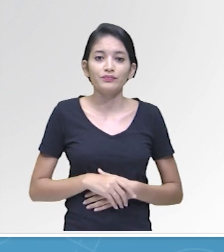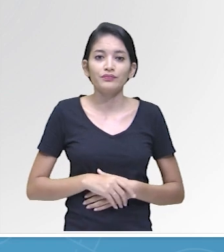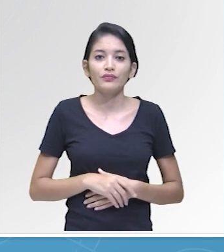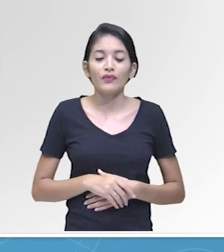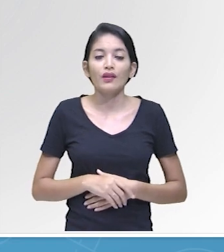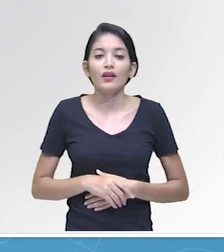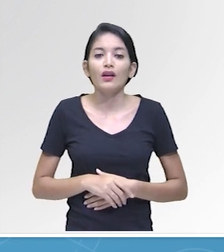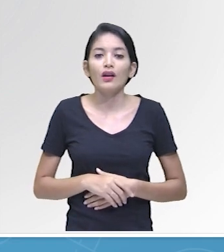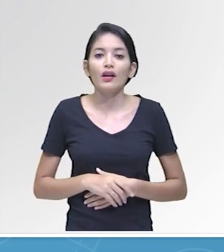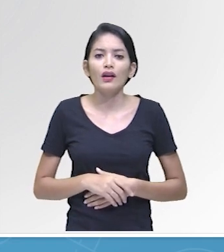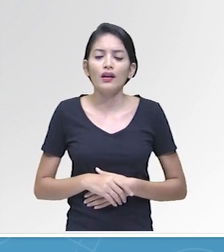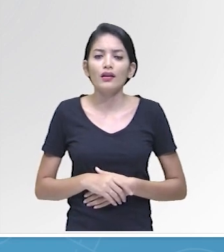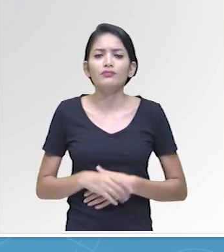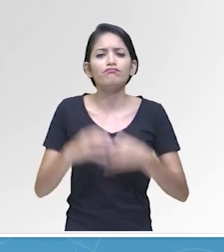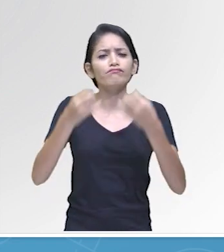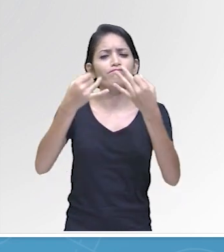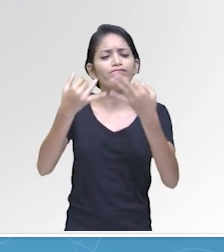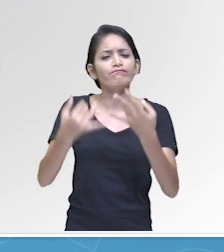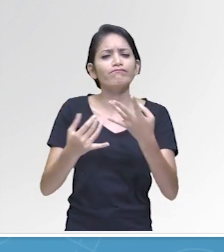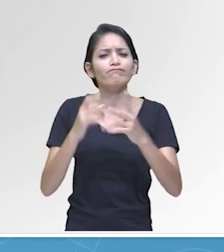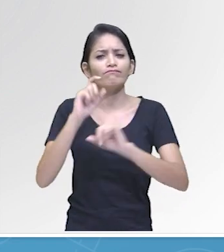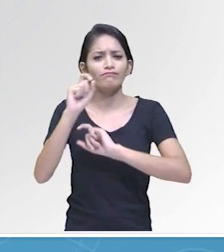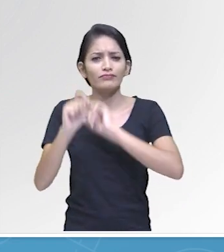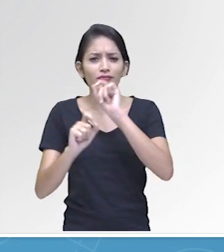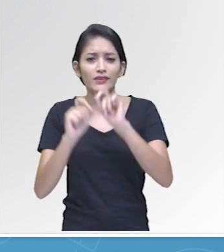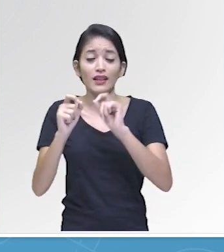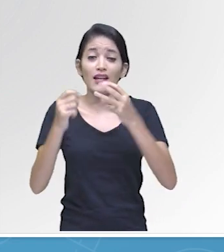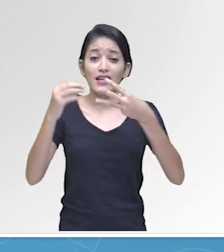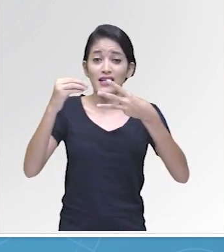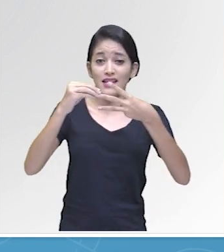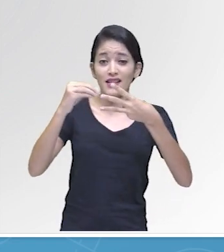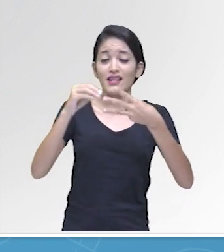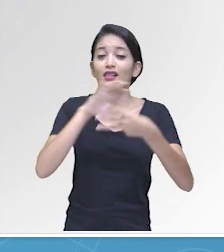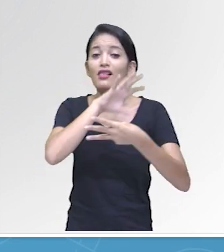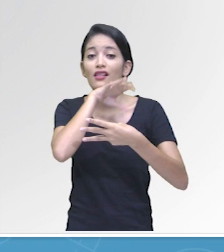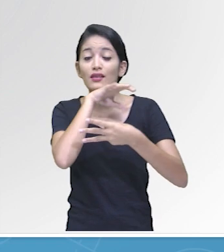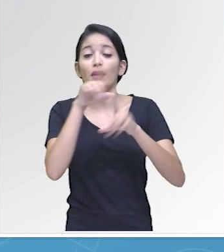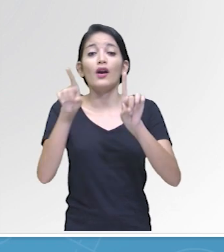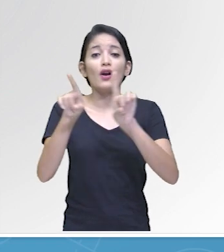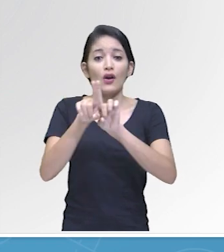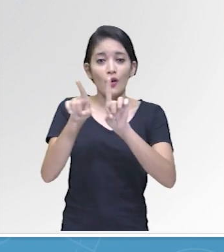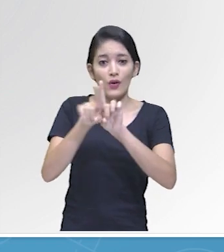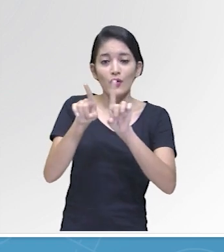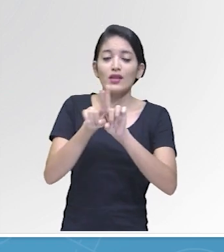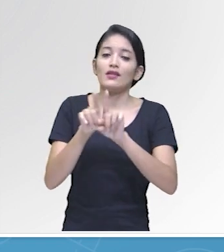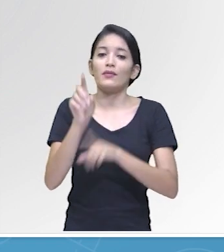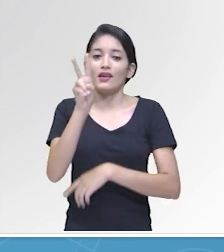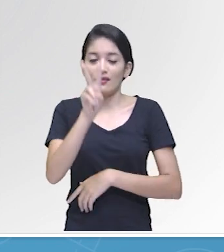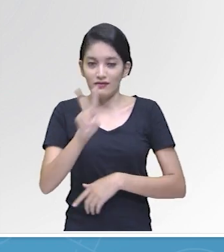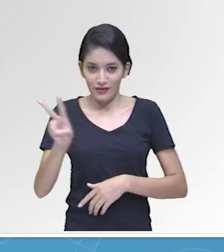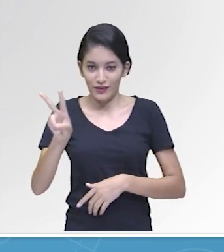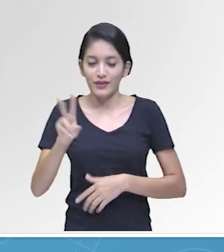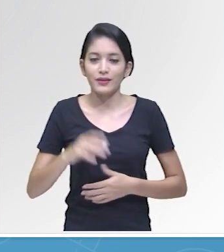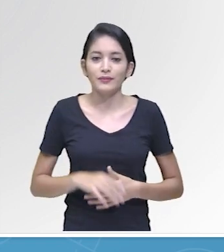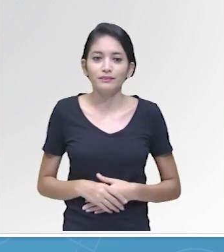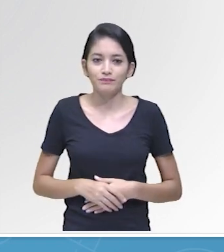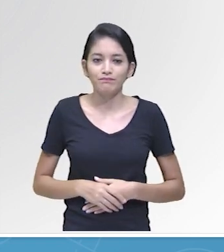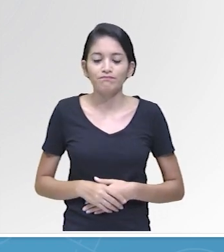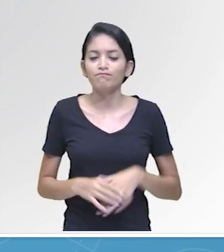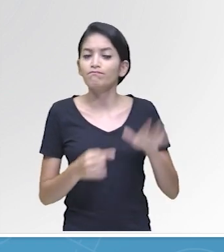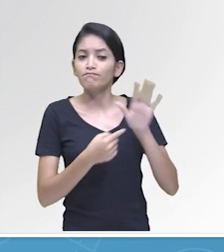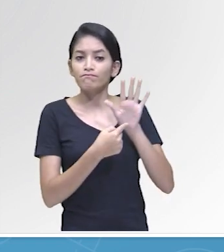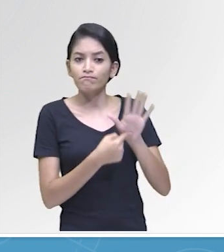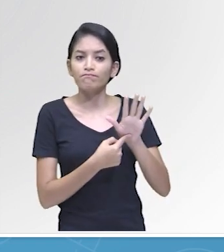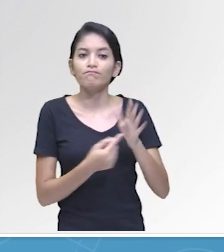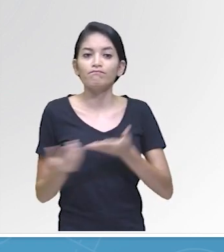vamos falar agora um pouquinho mais sobre a célula animal e a célula vegetal. Vamos lá na cartela, acompanhe a